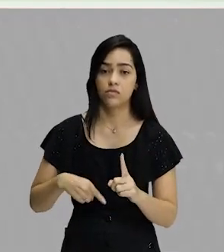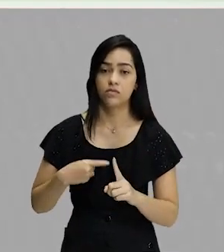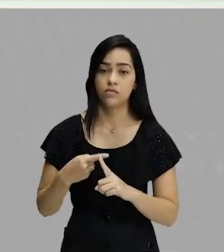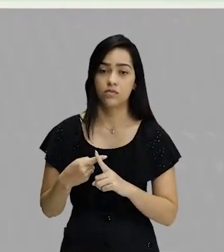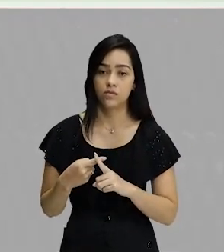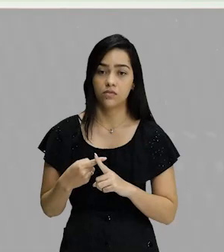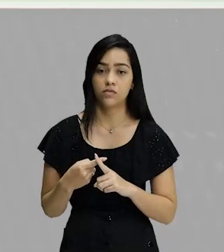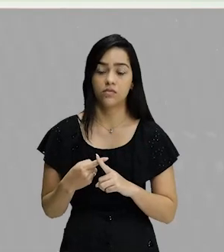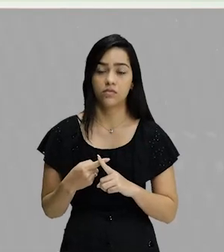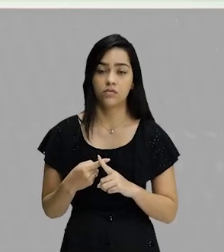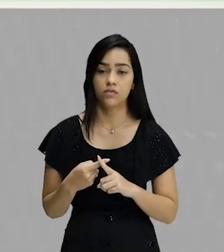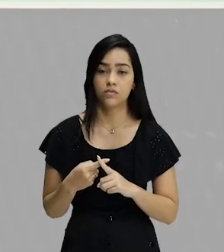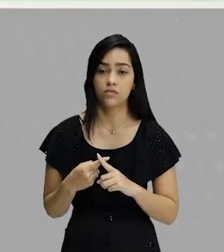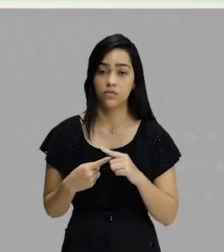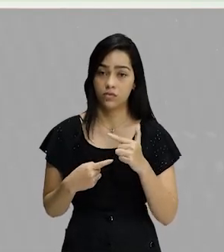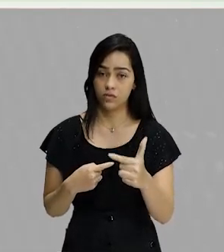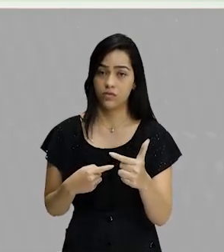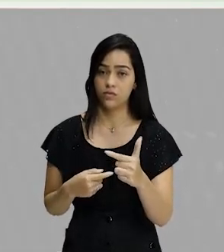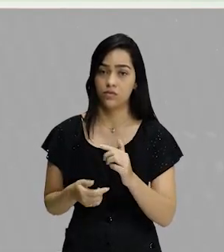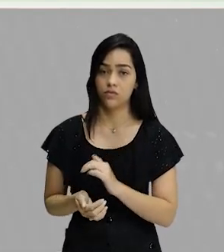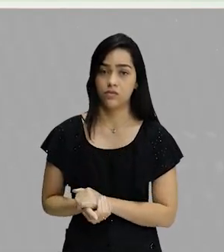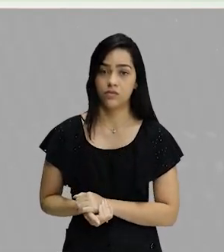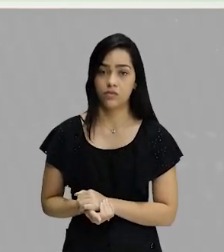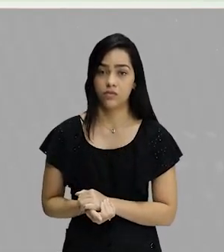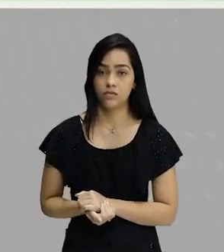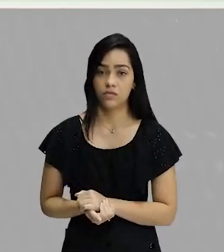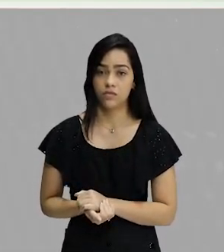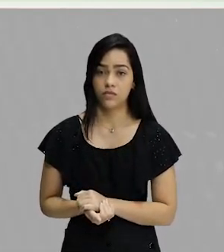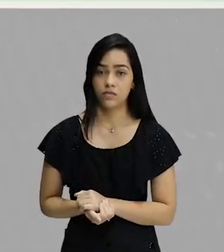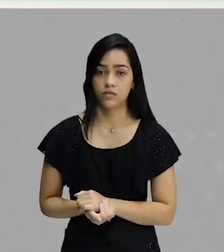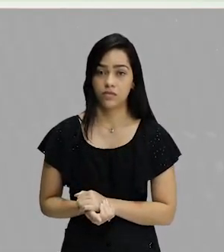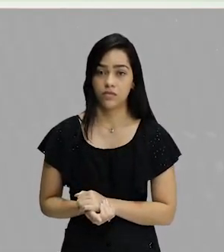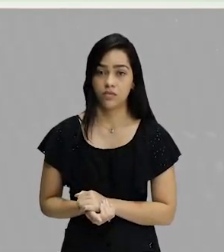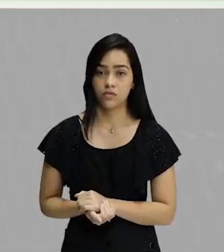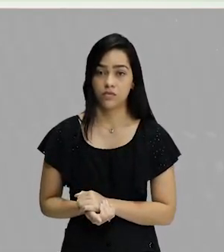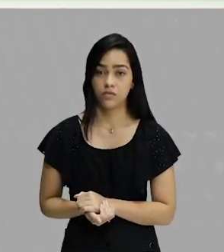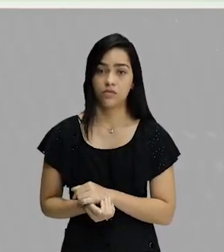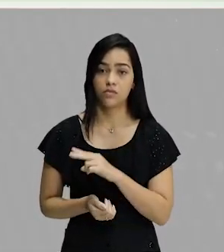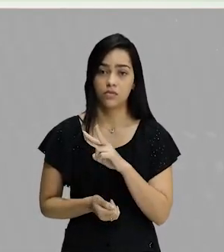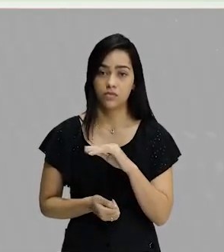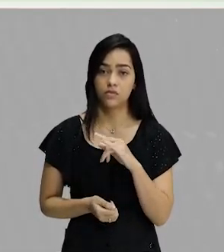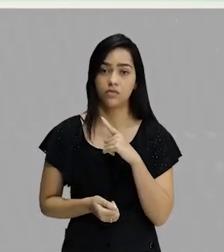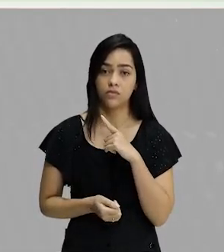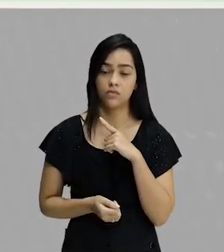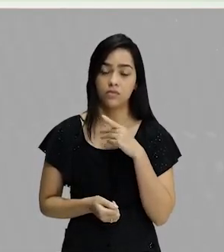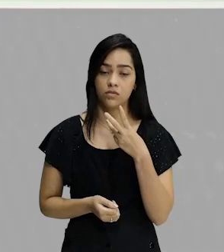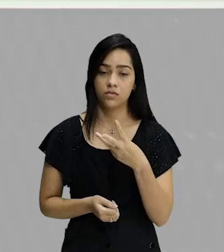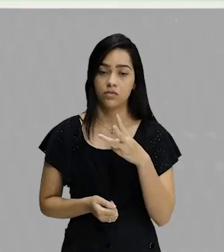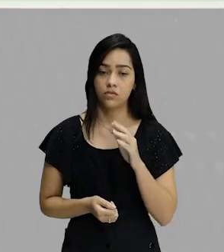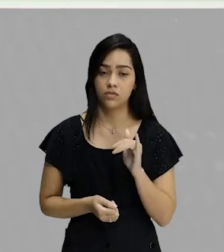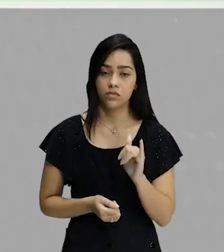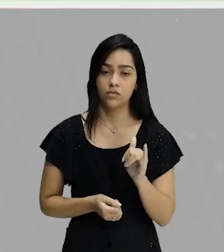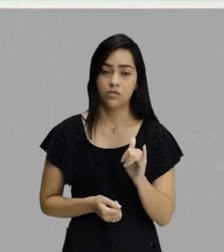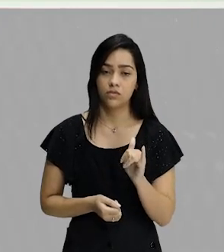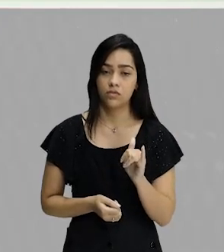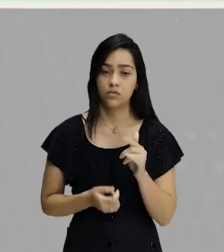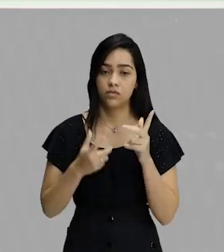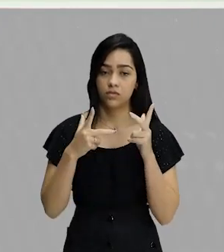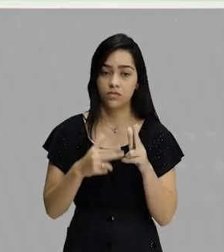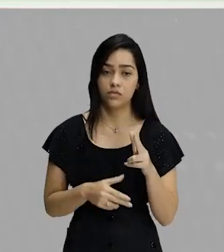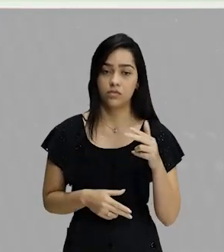mais 2. Né? Então, você vai ter o 3y